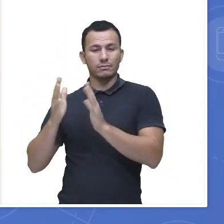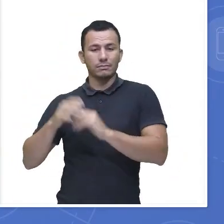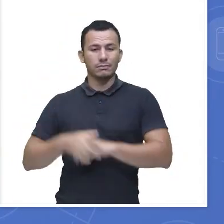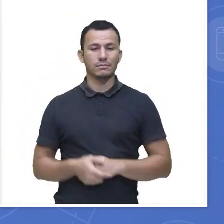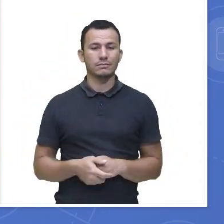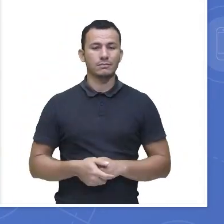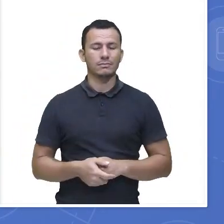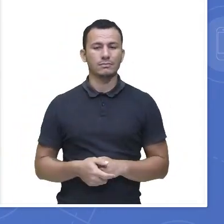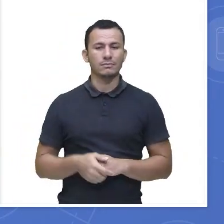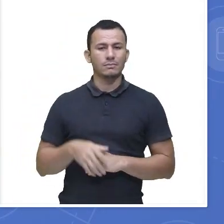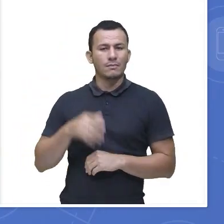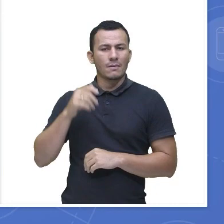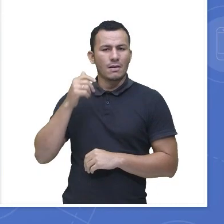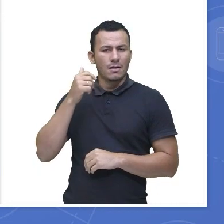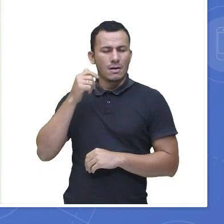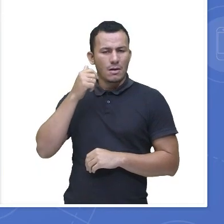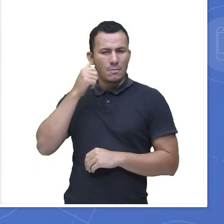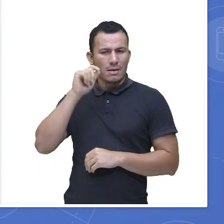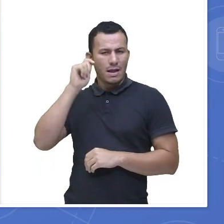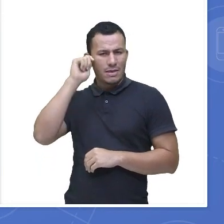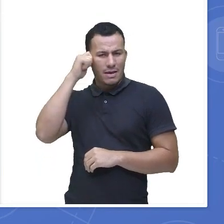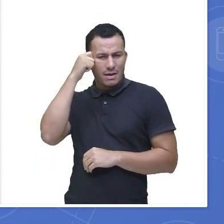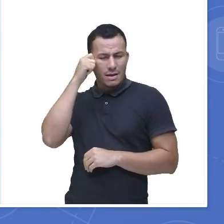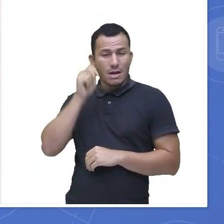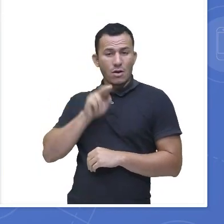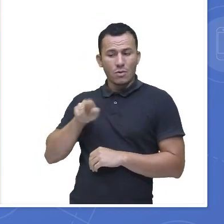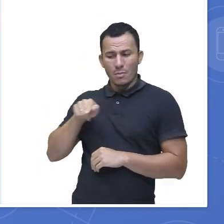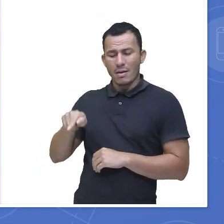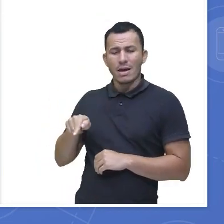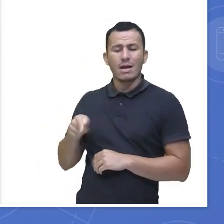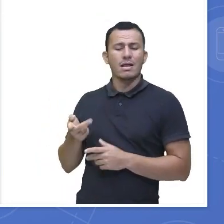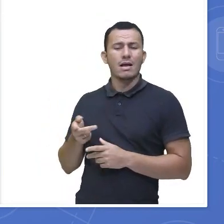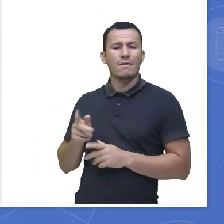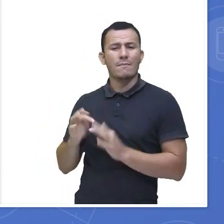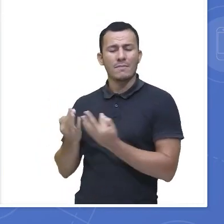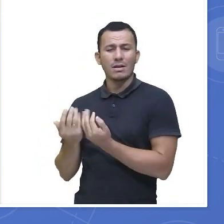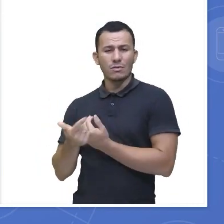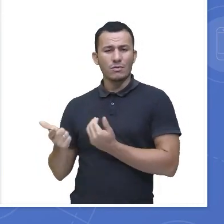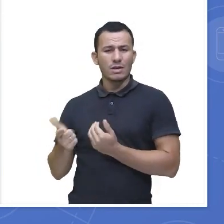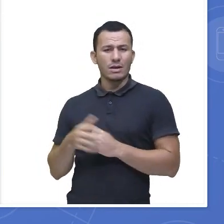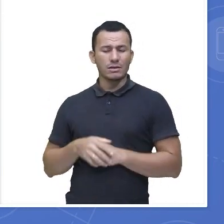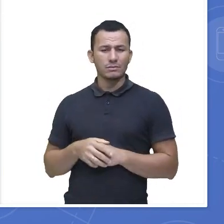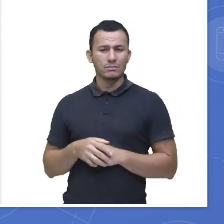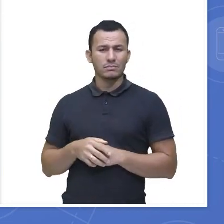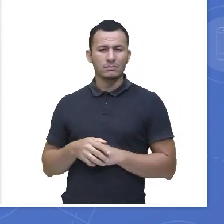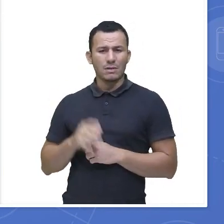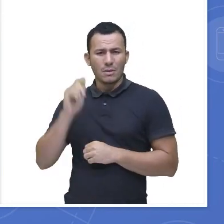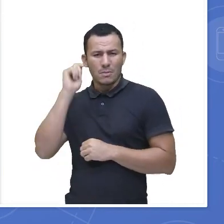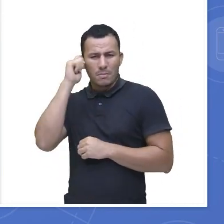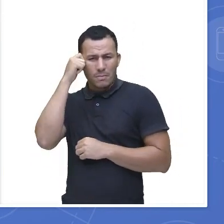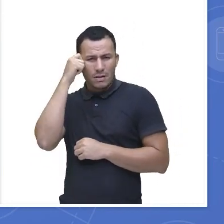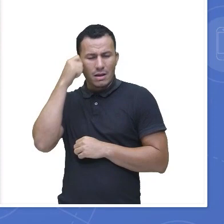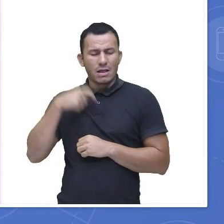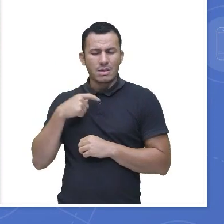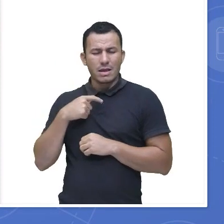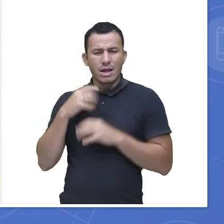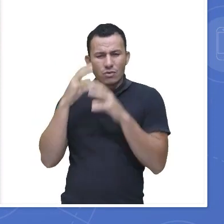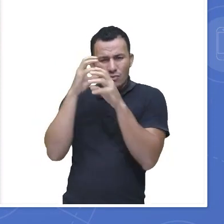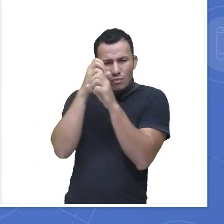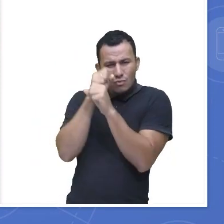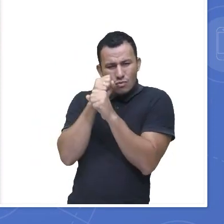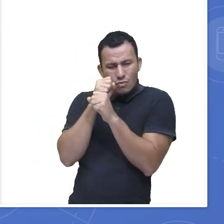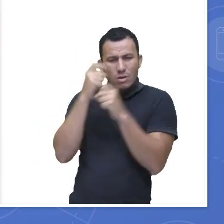Negrinha era uma pobre órfã de 7 anos. Preta? Não. Fusca, mulatinha escura, de